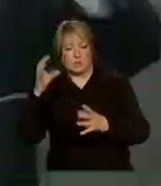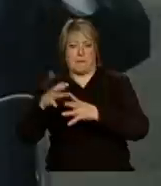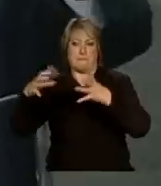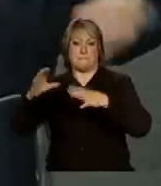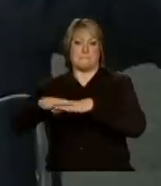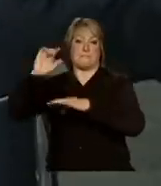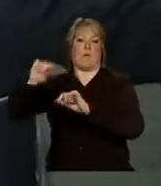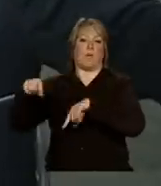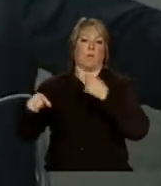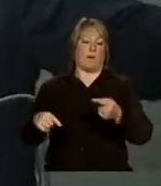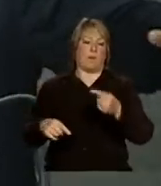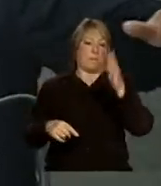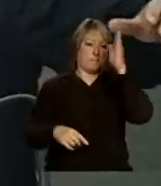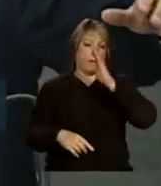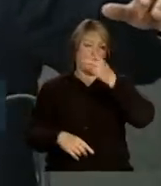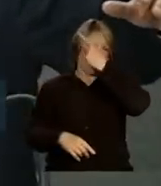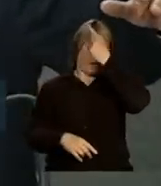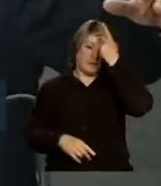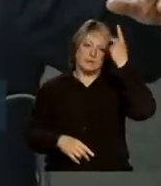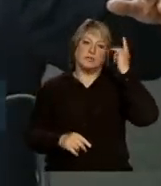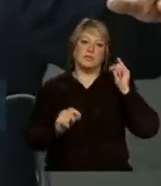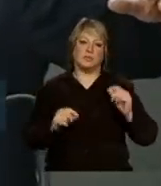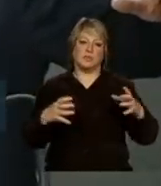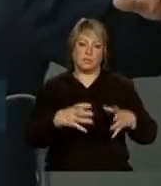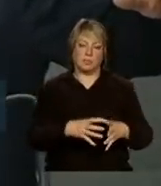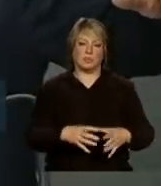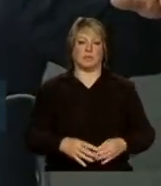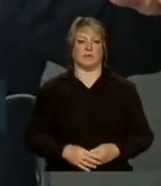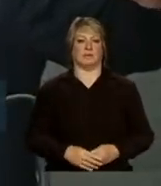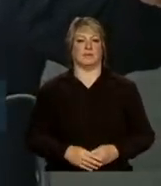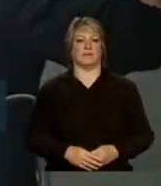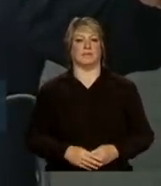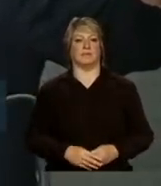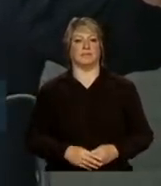essa referência assim vamos dizer eh